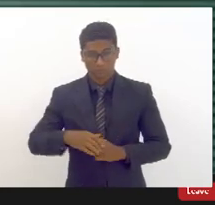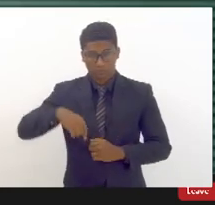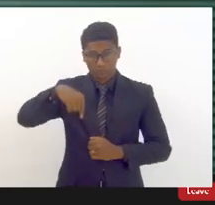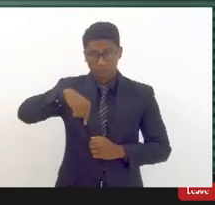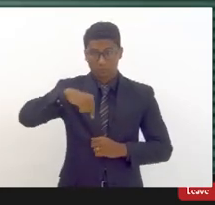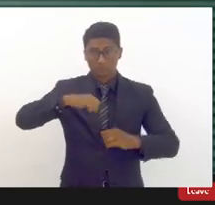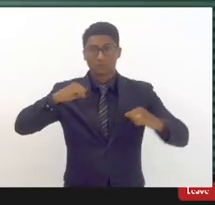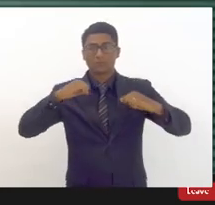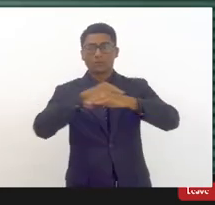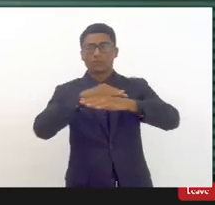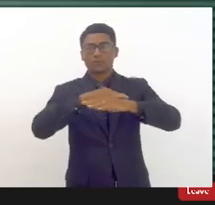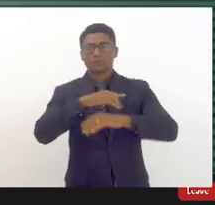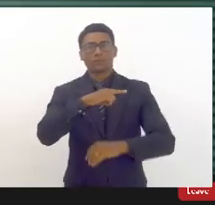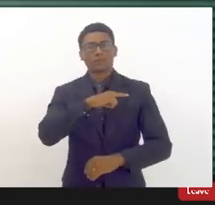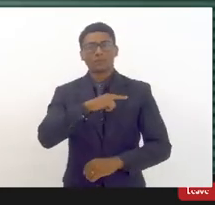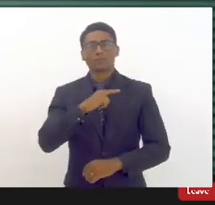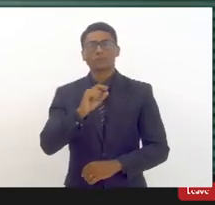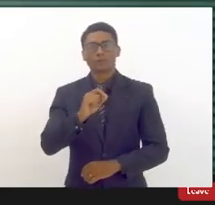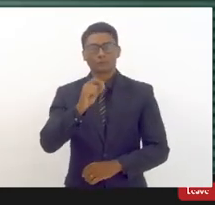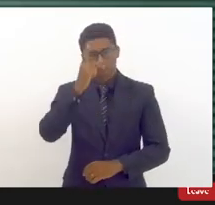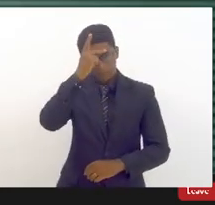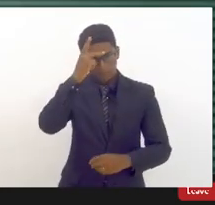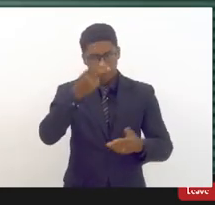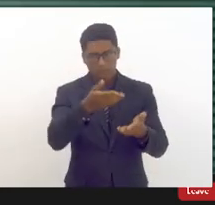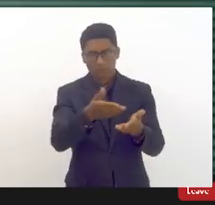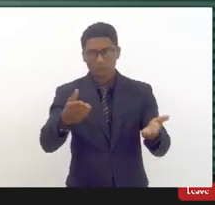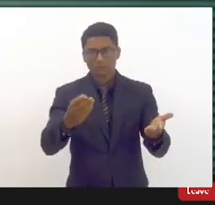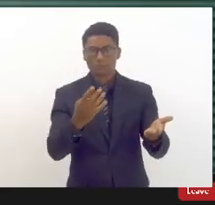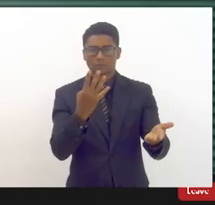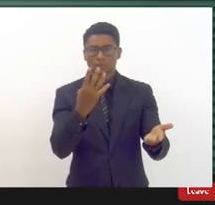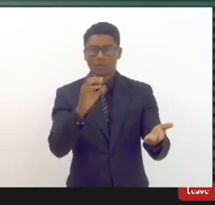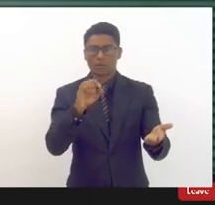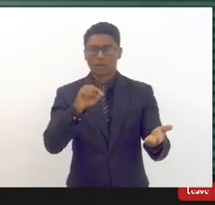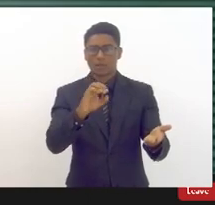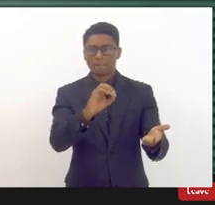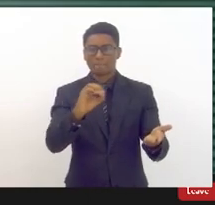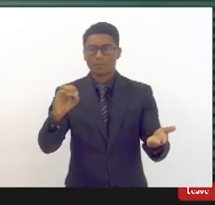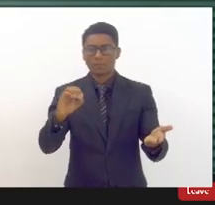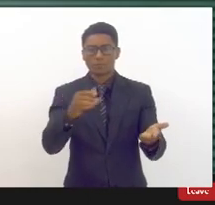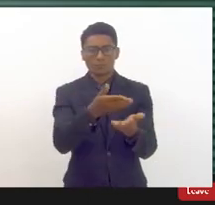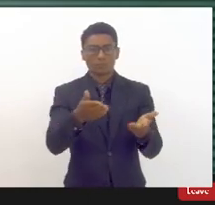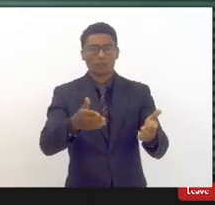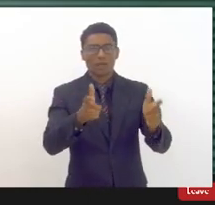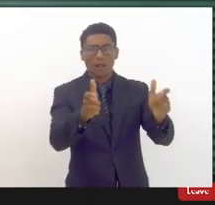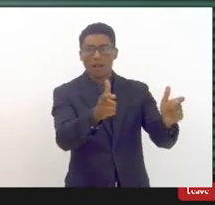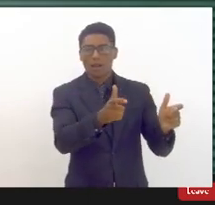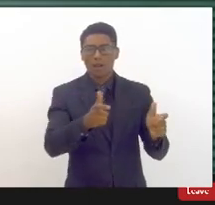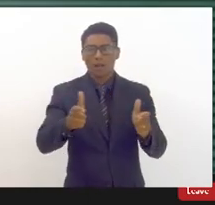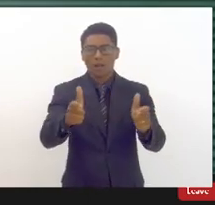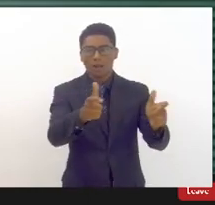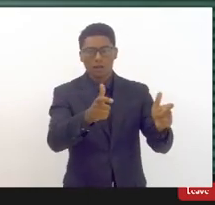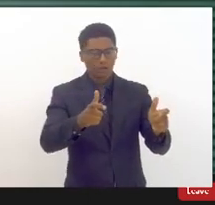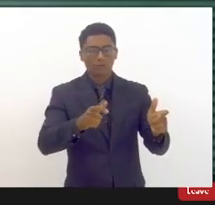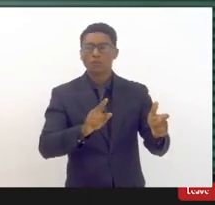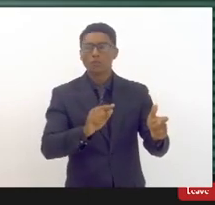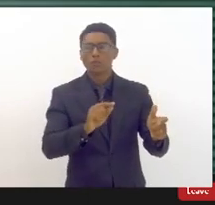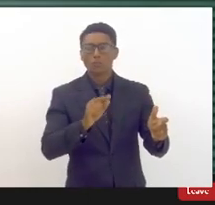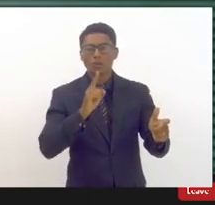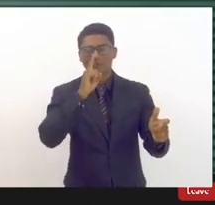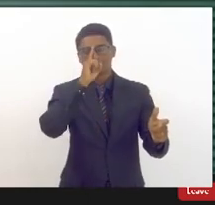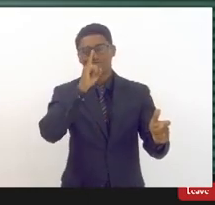nós temos mais de 40 mil pessoas residindo em área de risco. Então, nossa preocupação é